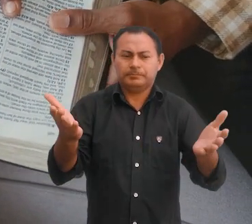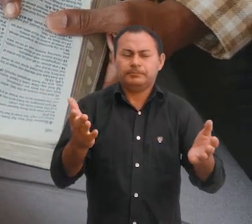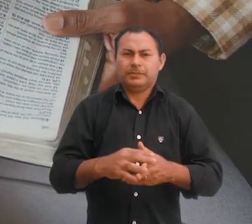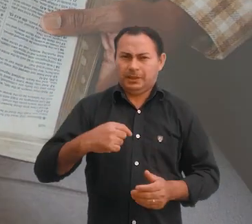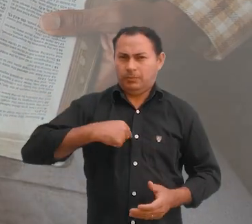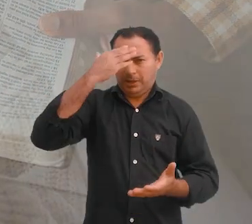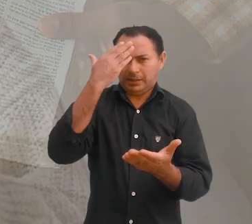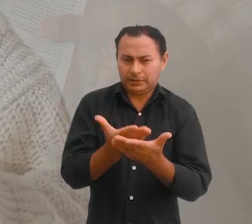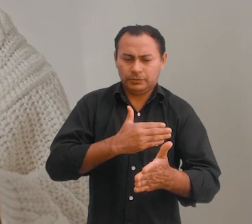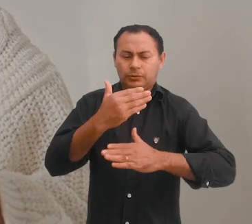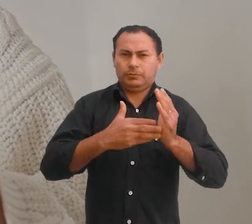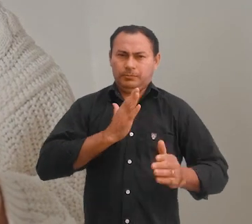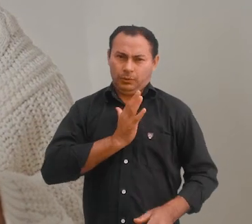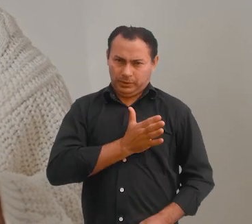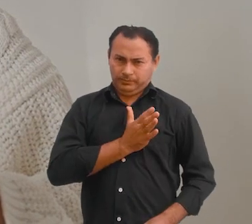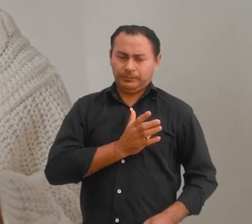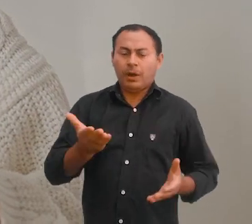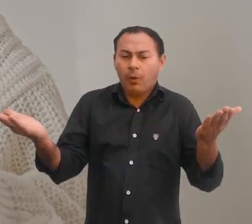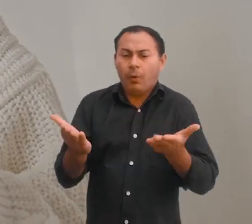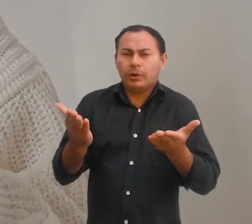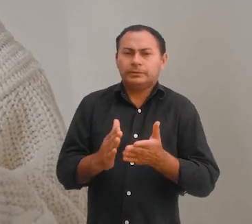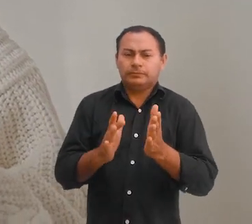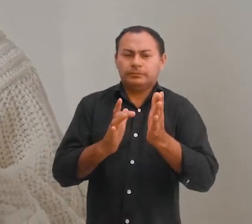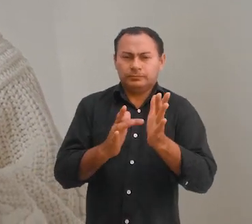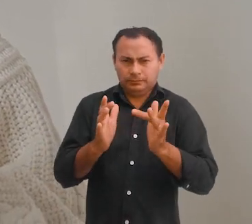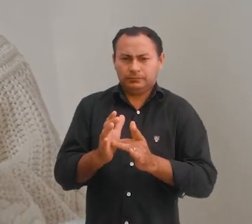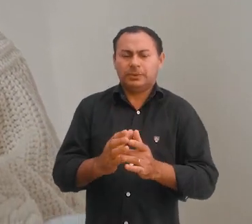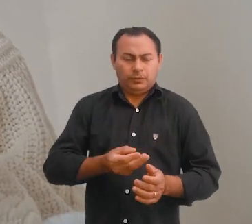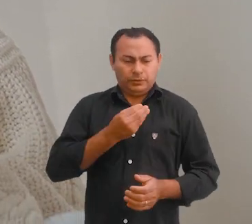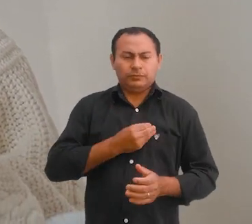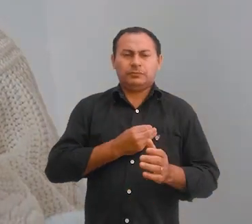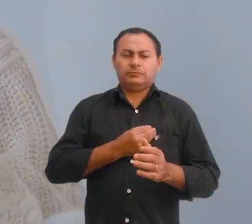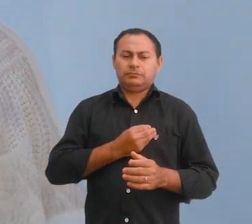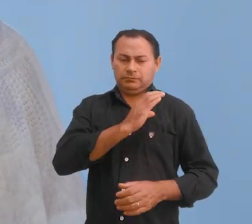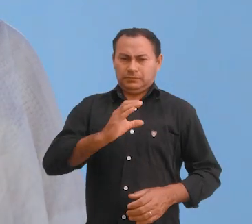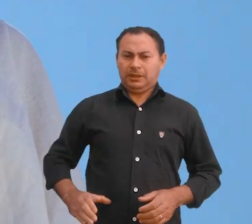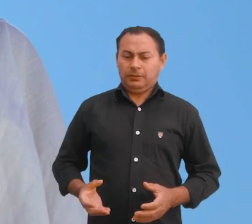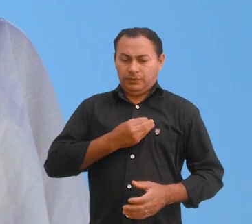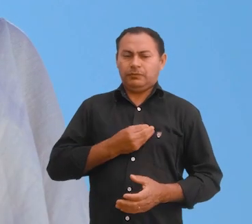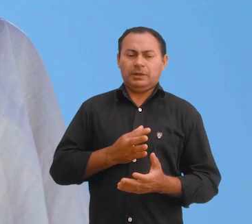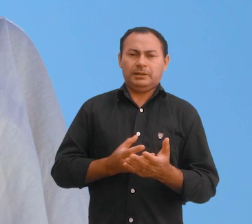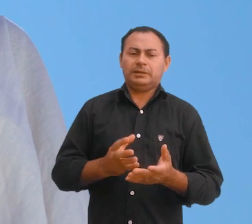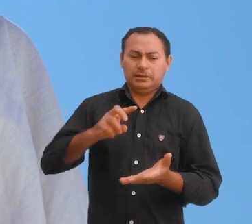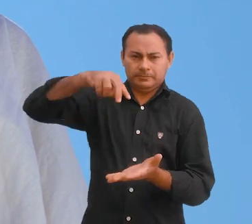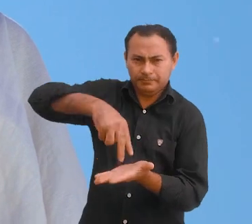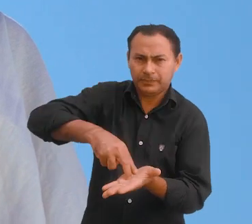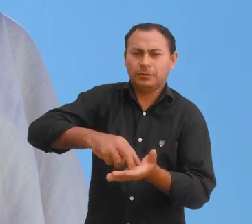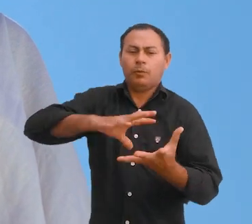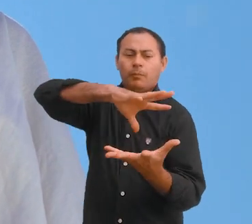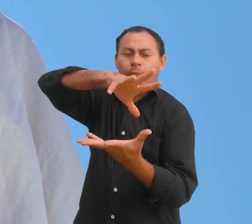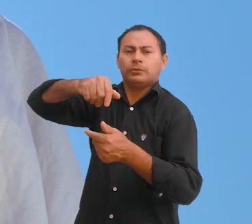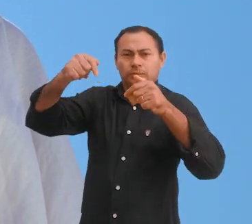nele? Eu creio nisso de todo o meu coração. Hoje Jesus é o Cristo vivo e ressurreto. Jesus está vivo